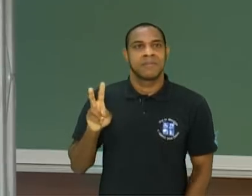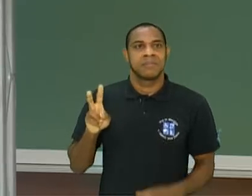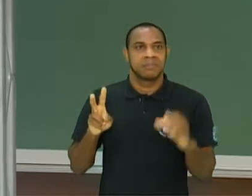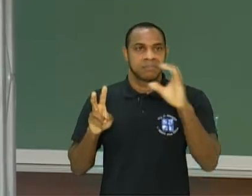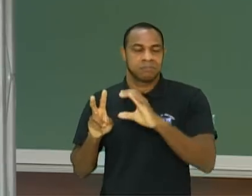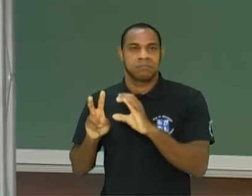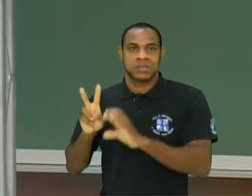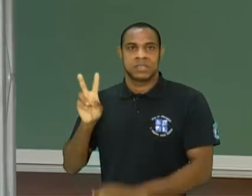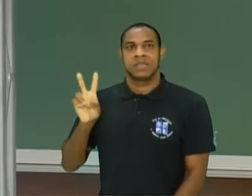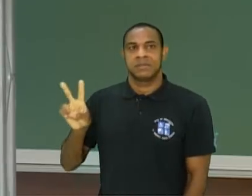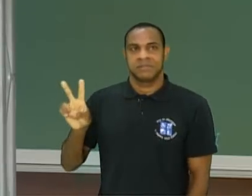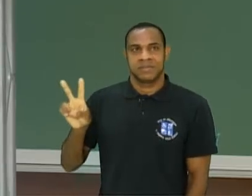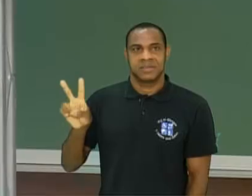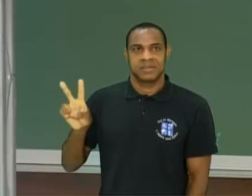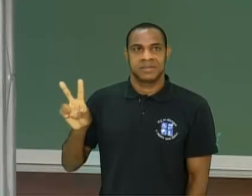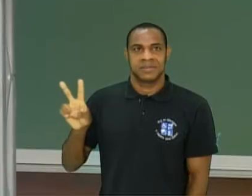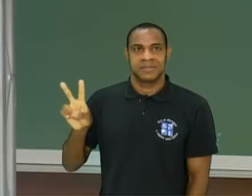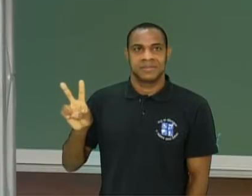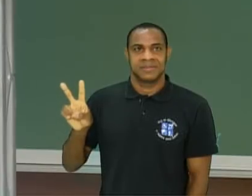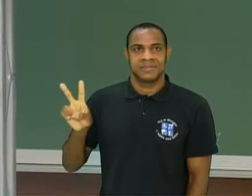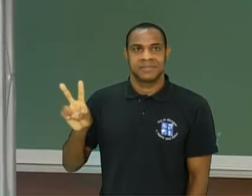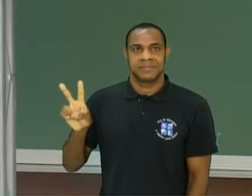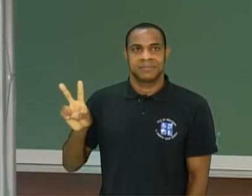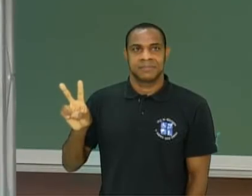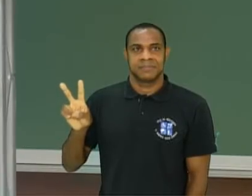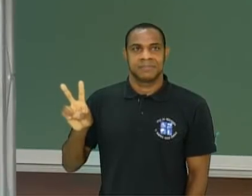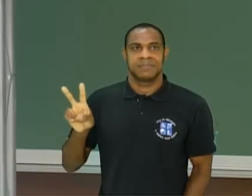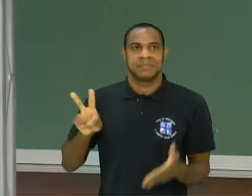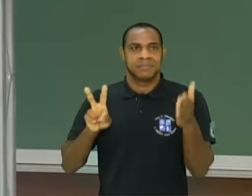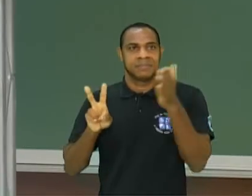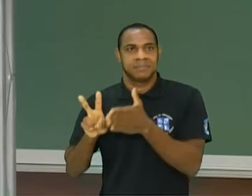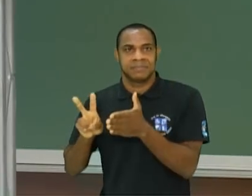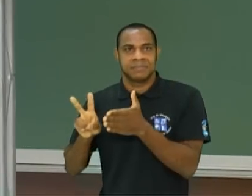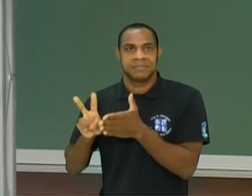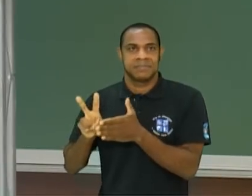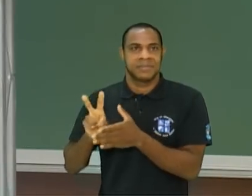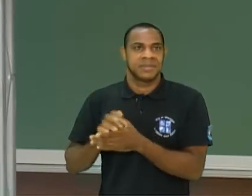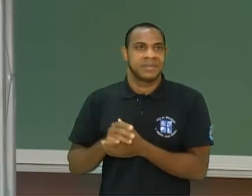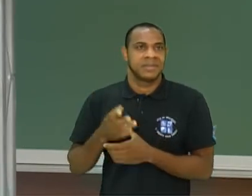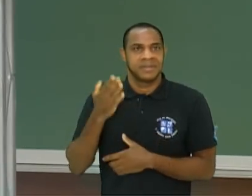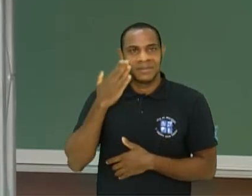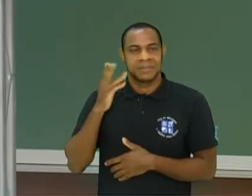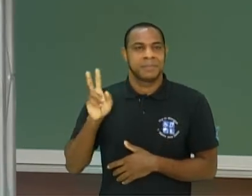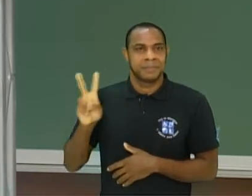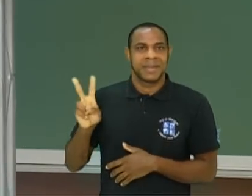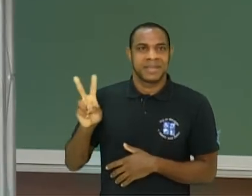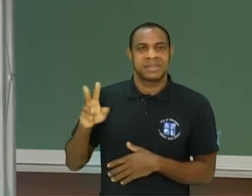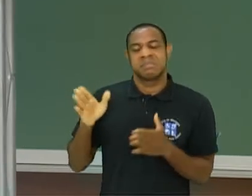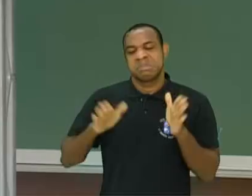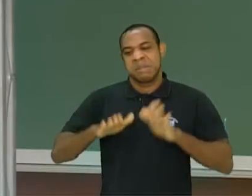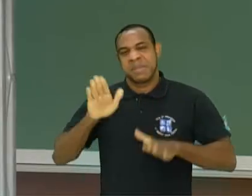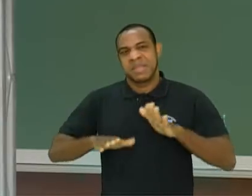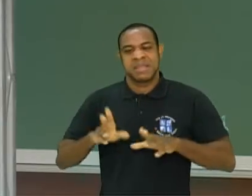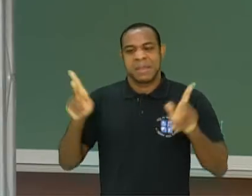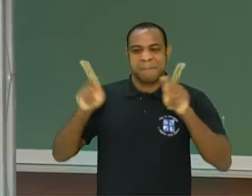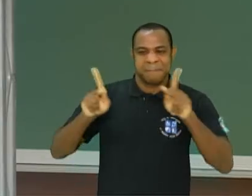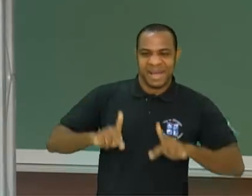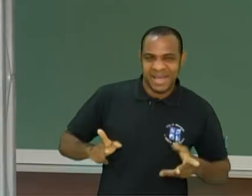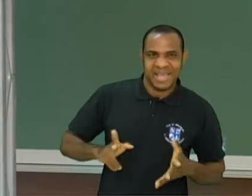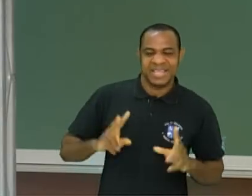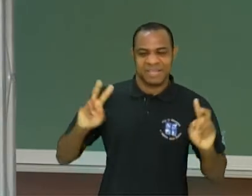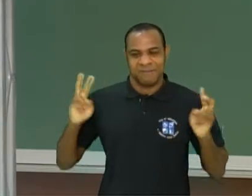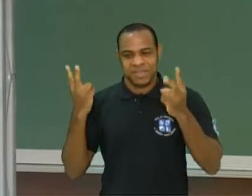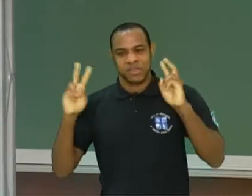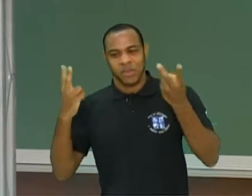com o nosso dedo. Em alguns lugares quer dizer, né, às vezes a pessoa entende como vitória ou entende como paz, né, paz e amor. E